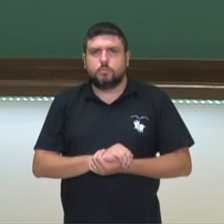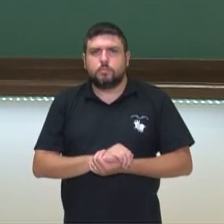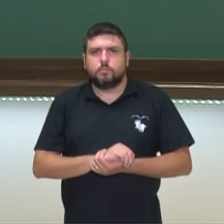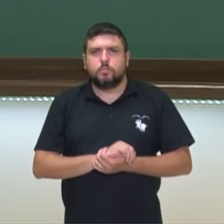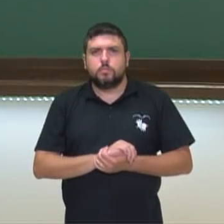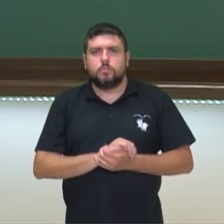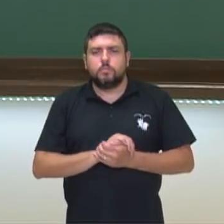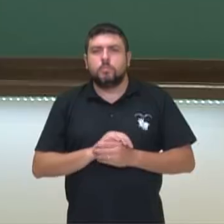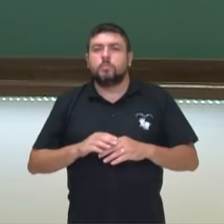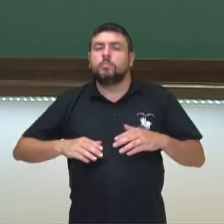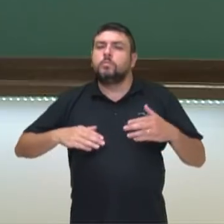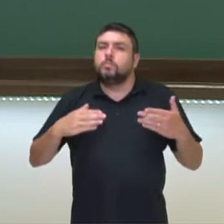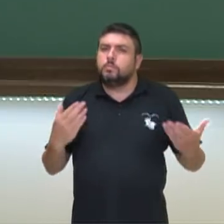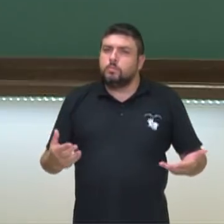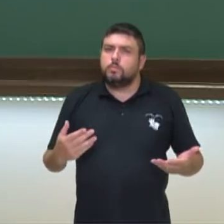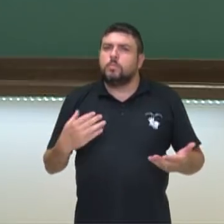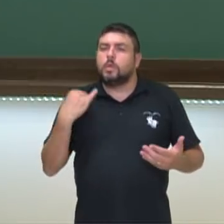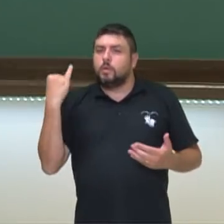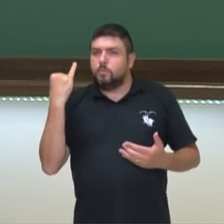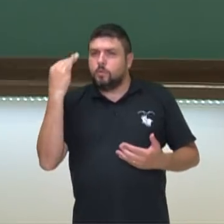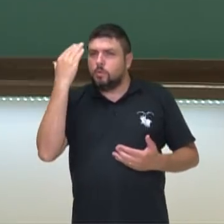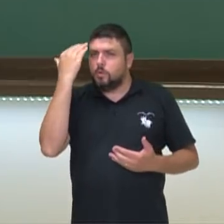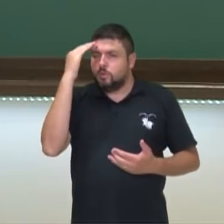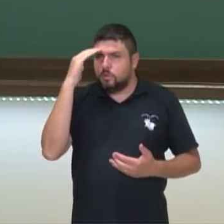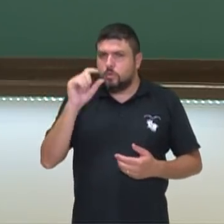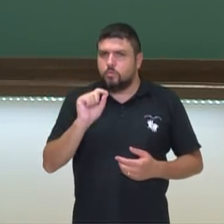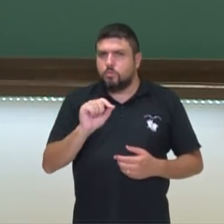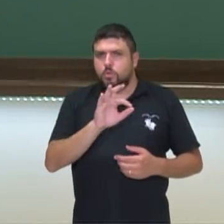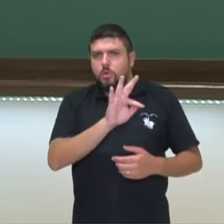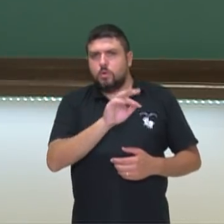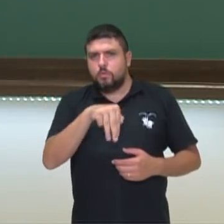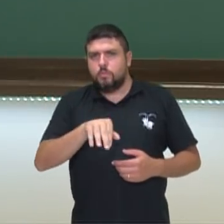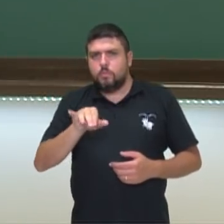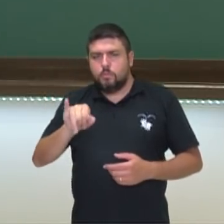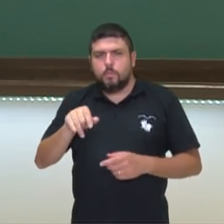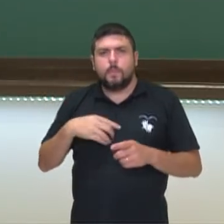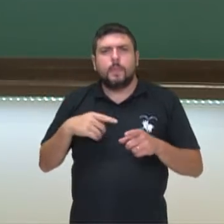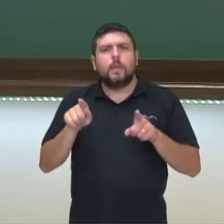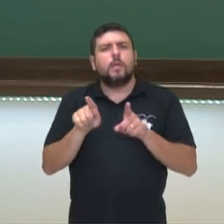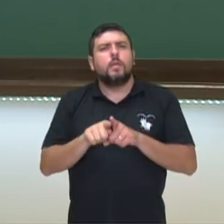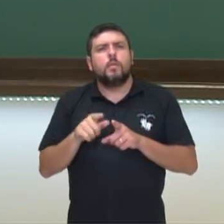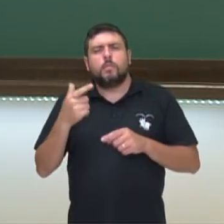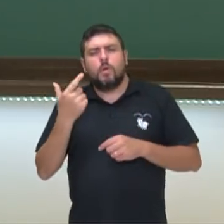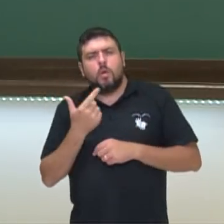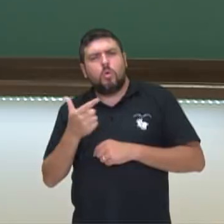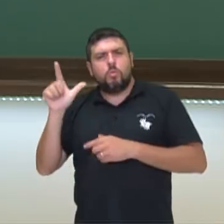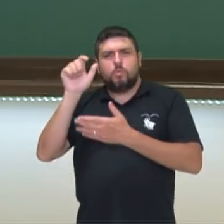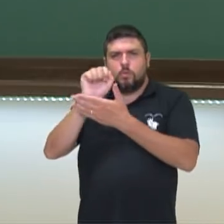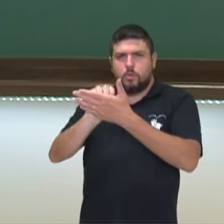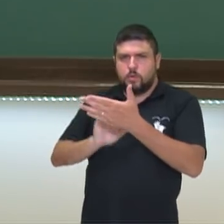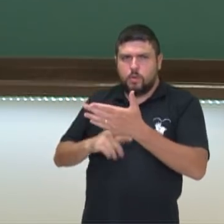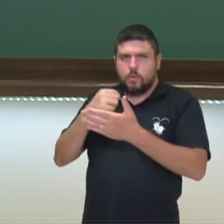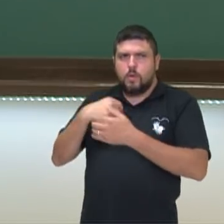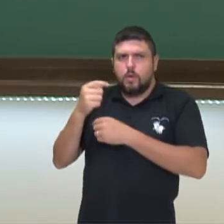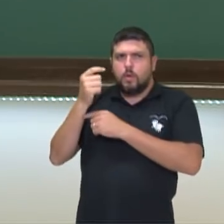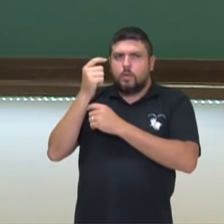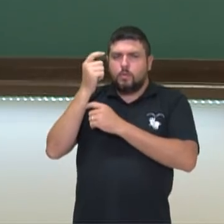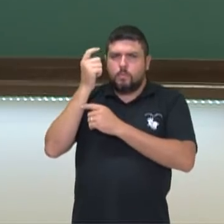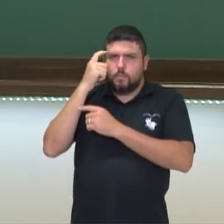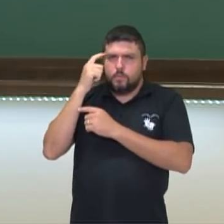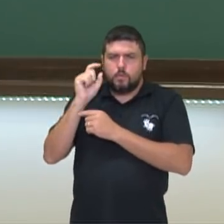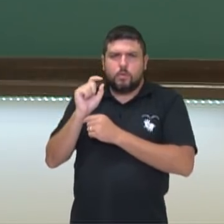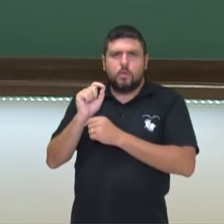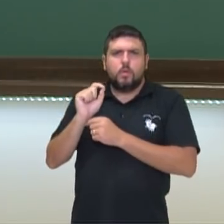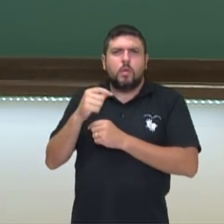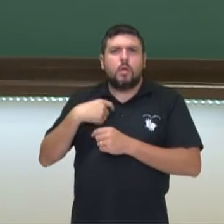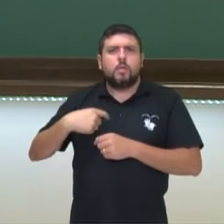importância e necessidade de se entender o FMI, a gente já vai para uma outra questão para conseguir pensar e refletir e